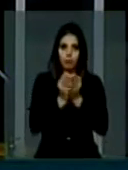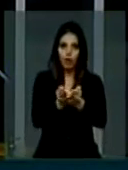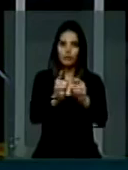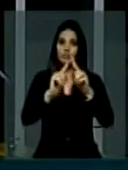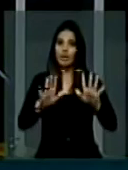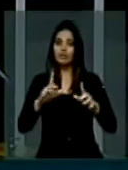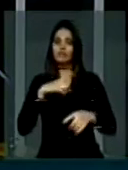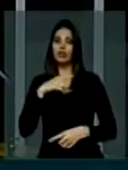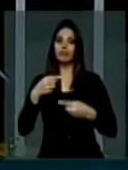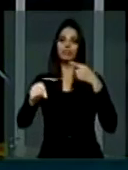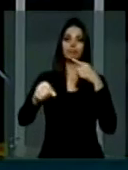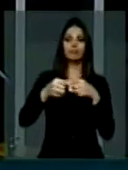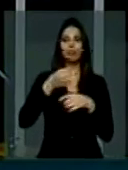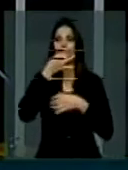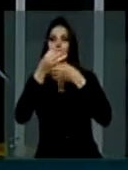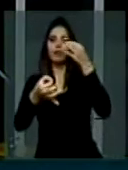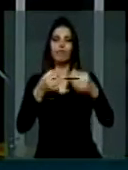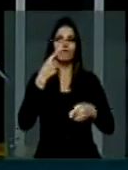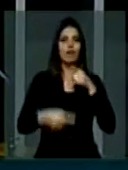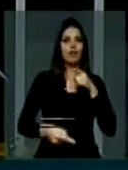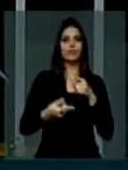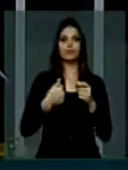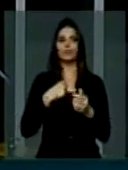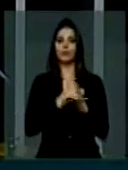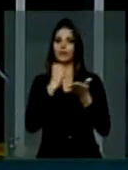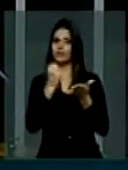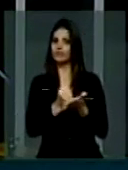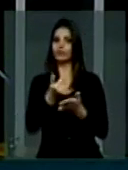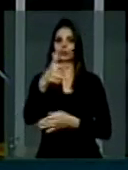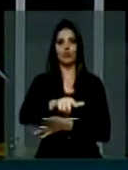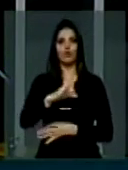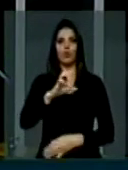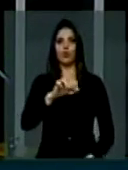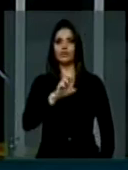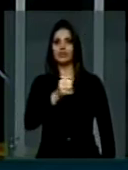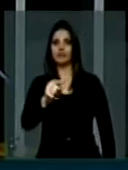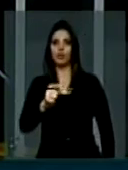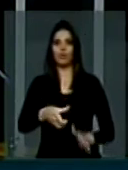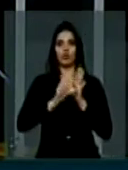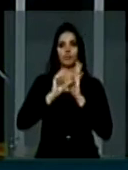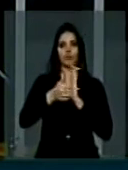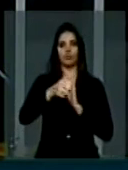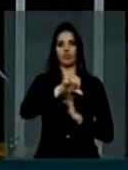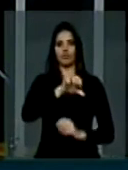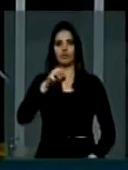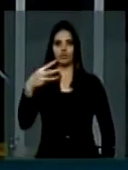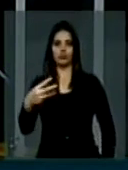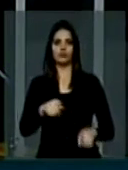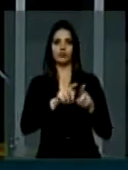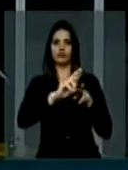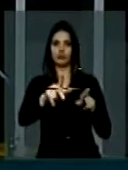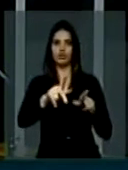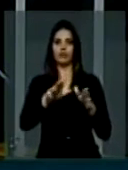em controvérsias como o veto à renovação de contratos de concessão firmados antes de 1993, a distinção